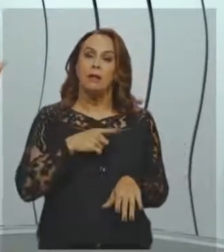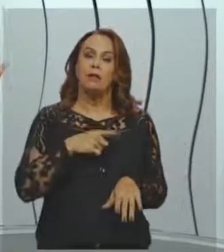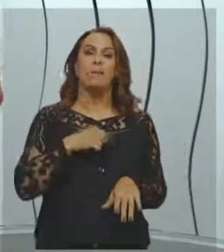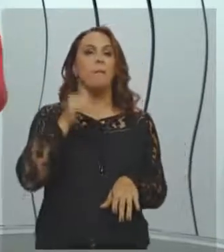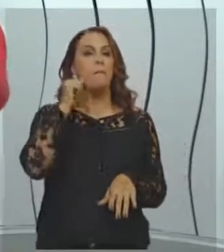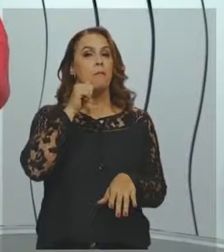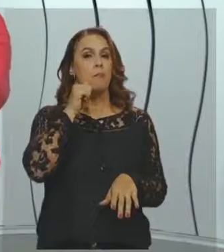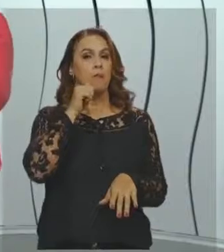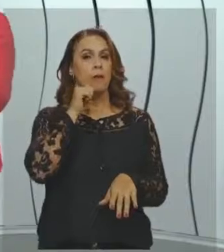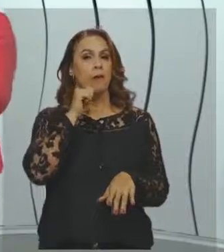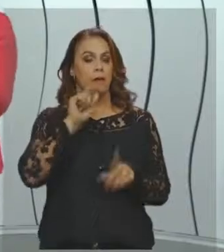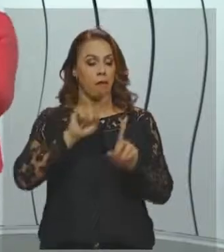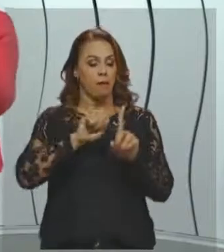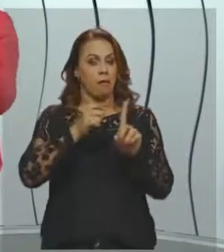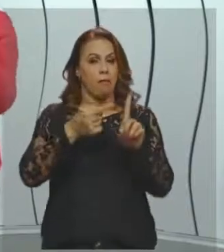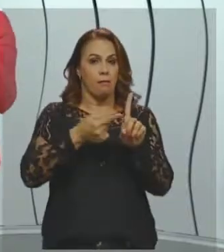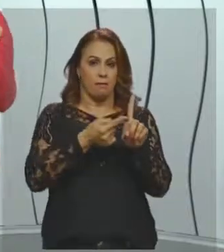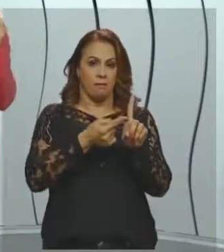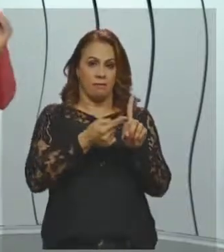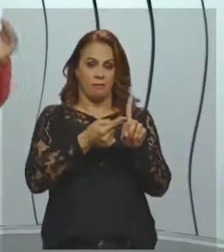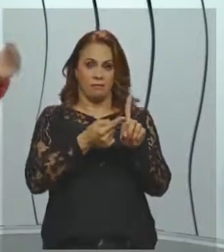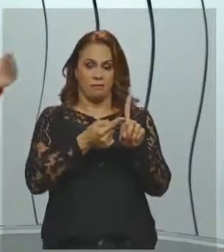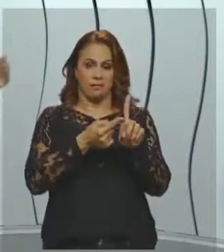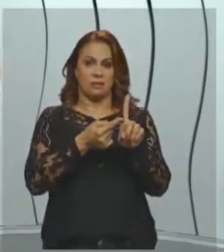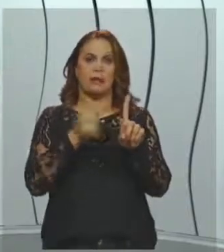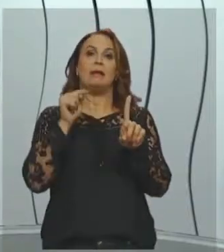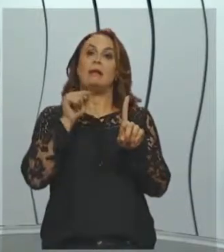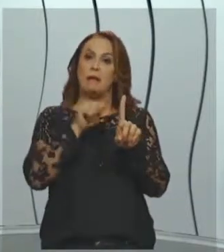por exemplo, elas tomam essa vacina